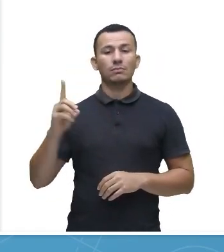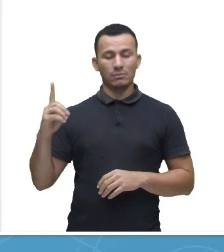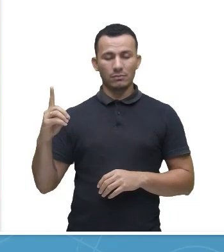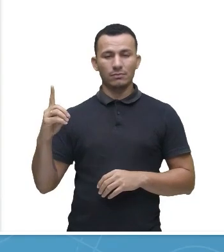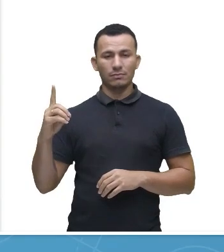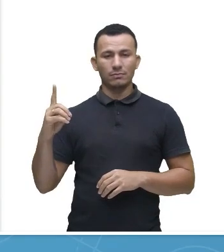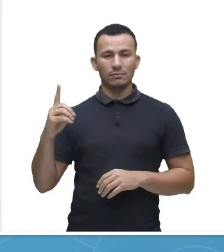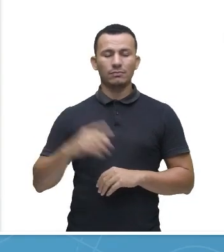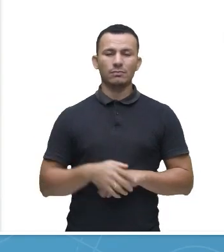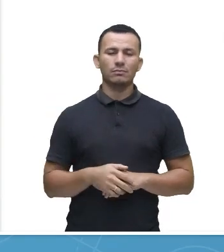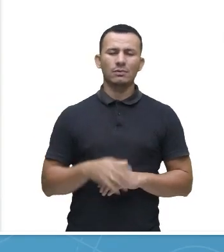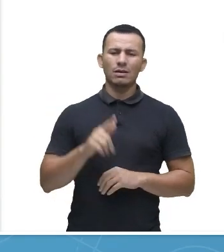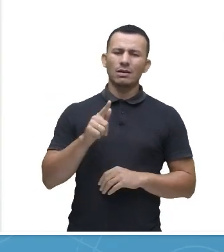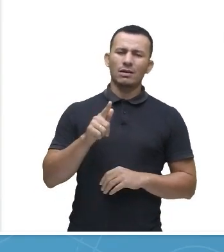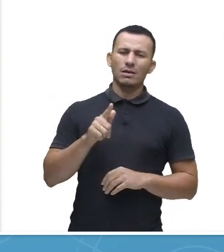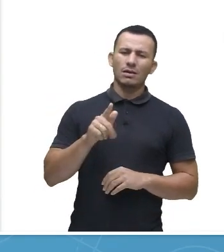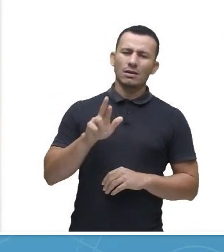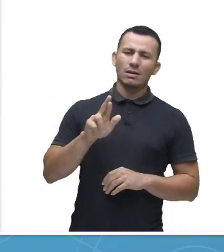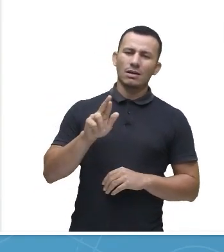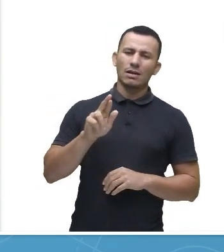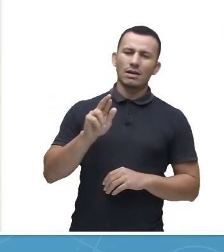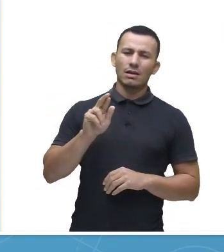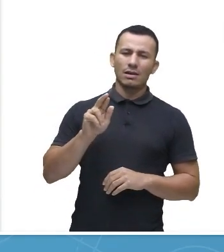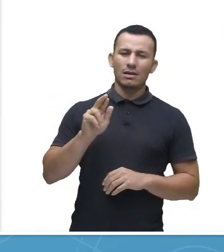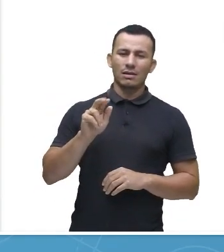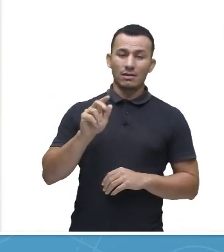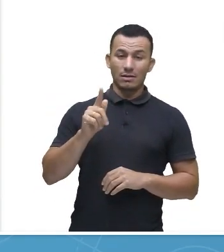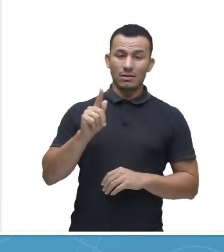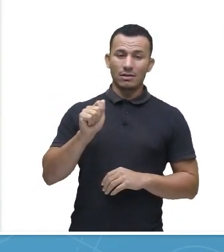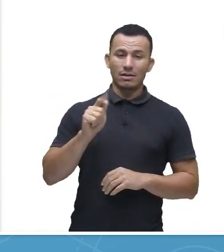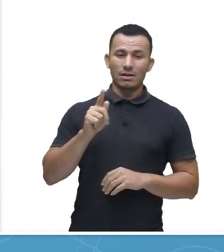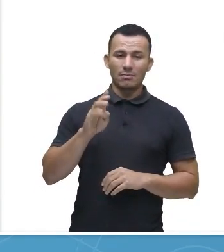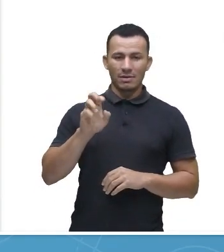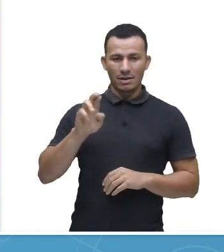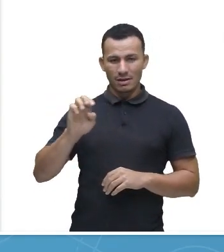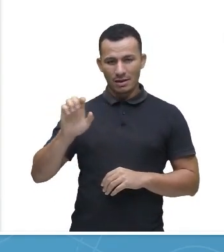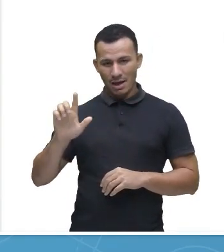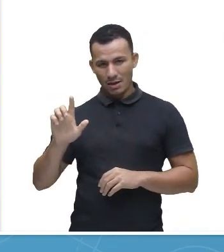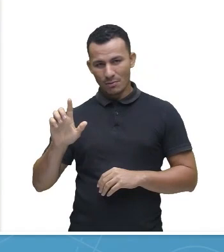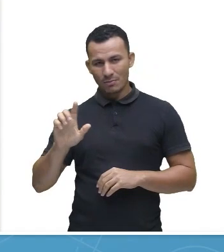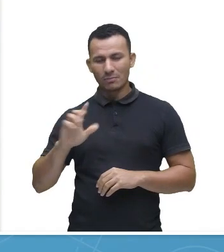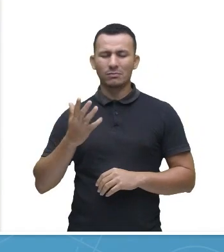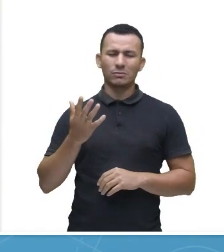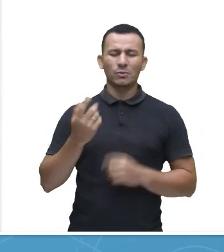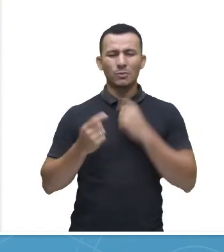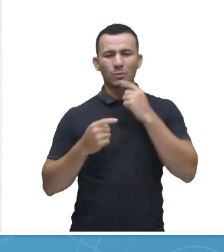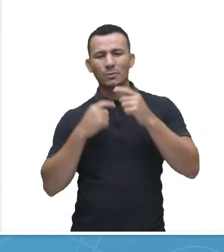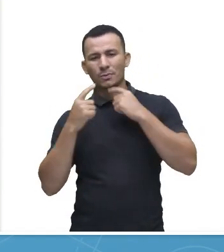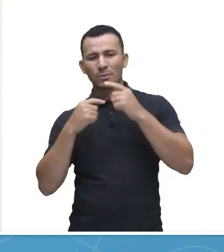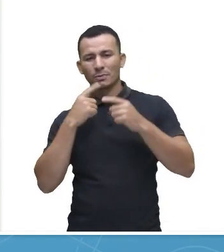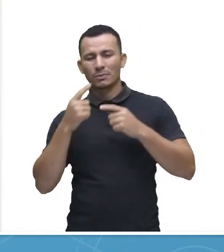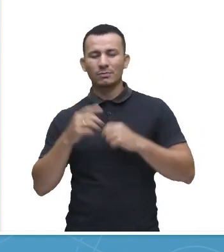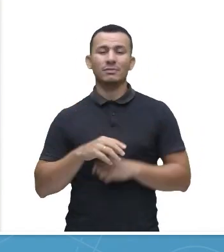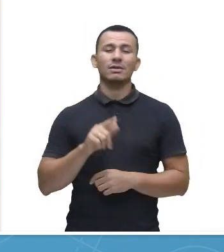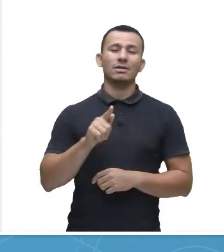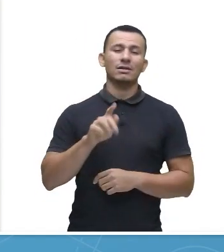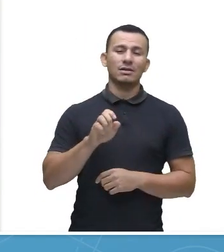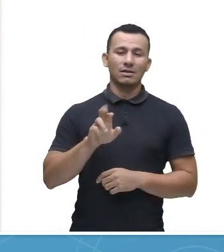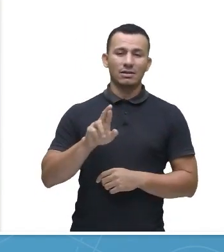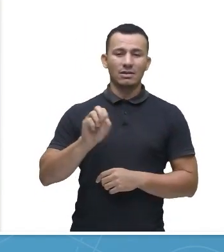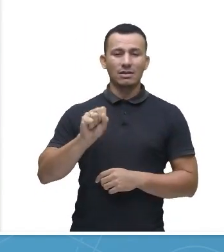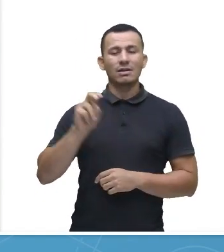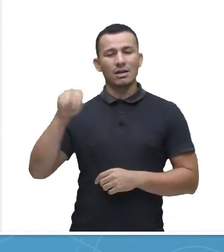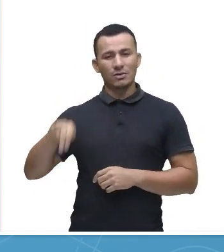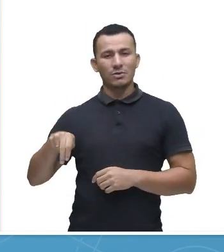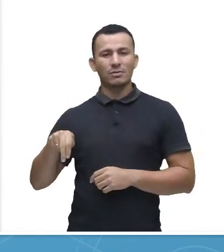É Vitor Gabriel ou Vitor Gabriele? Vitória, né? Vitória Gabriele. Muito bem, Gerson não